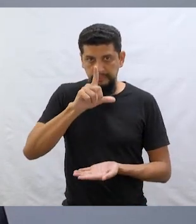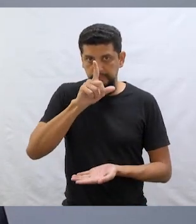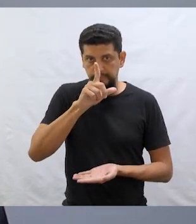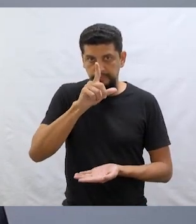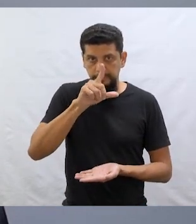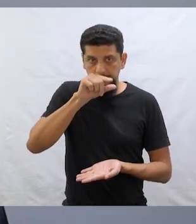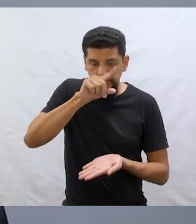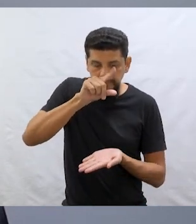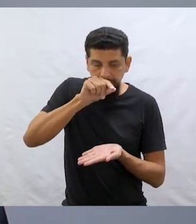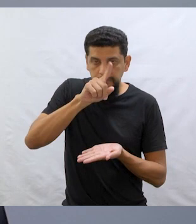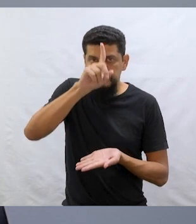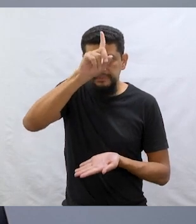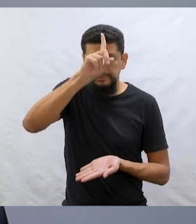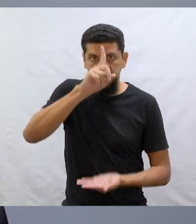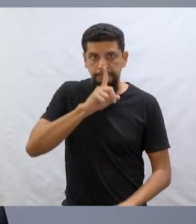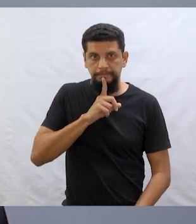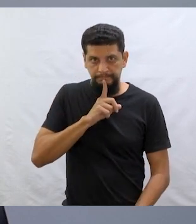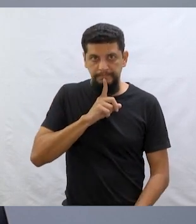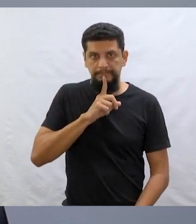pintinho amarelinho.